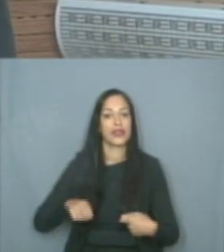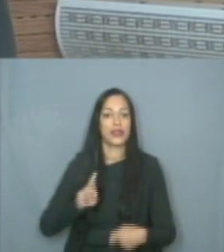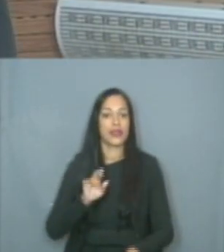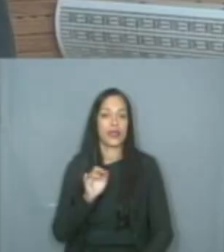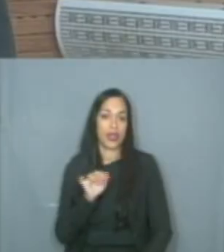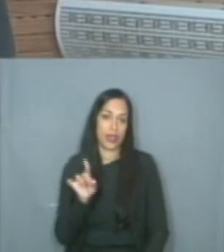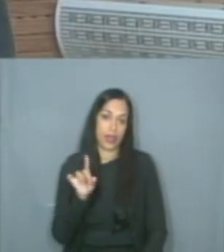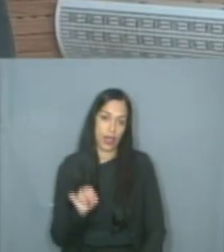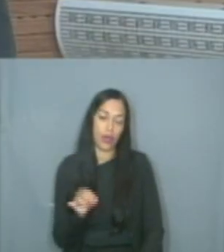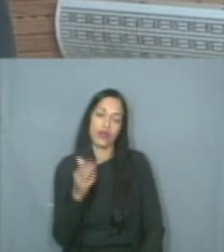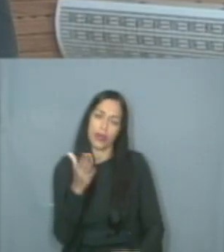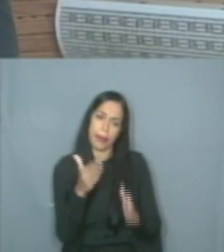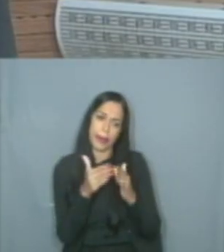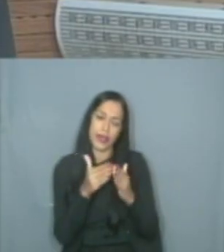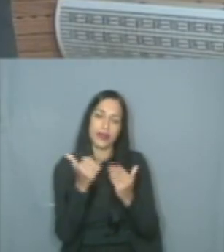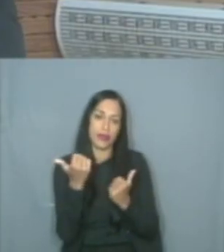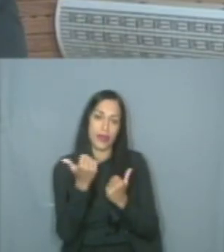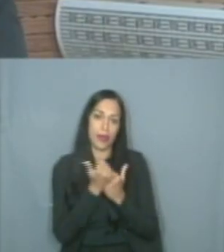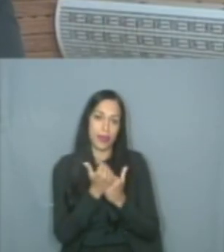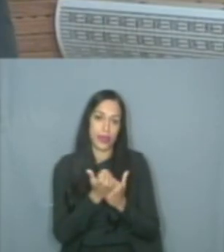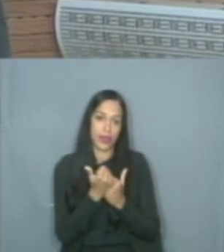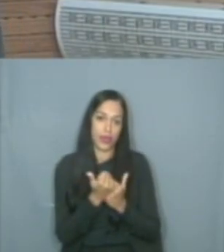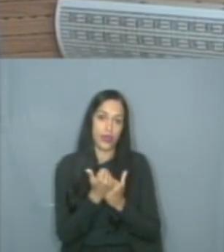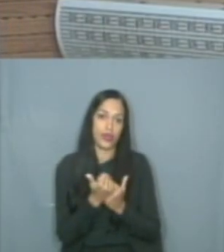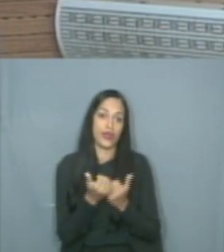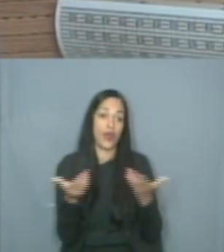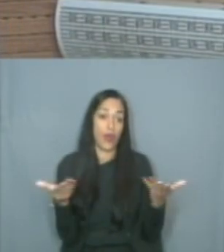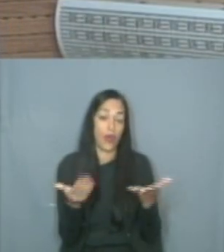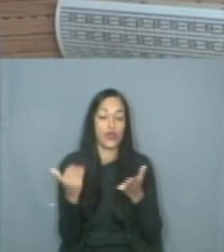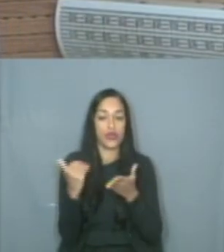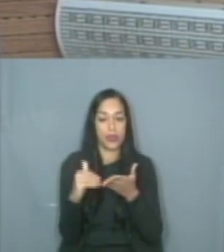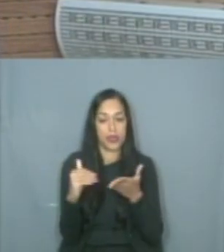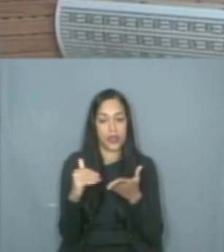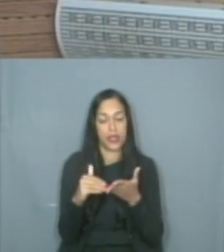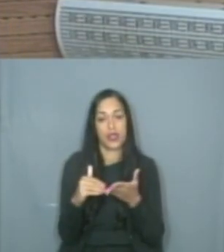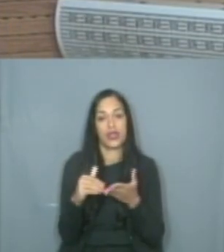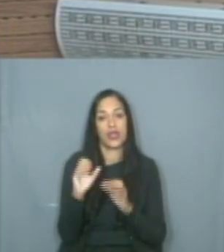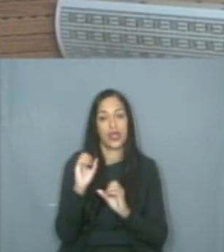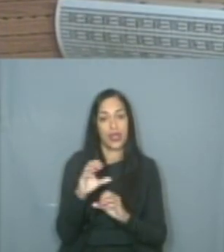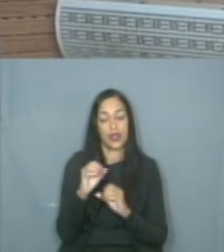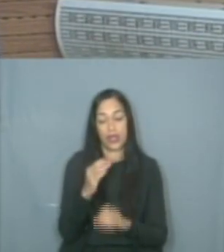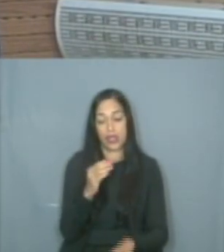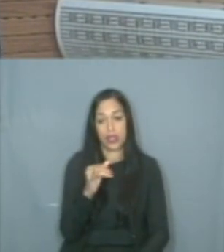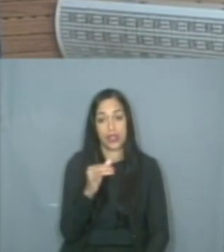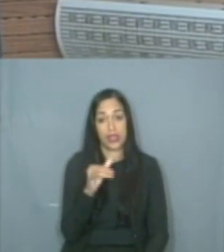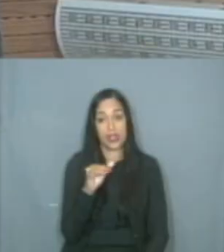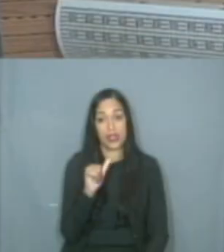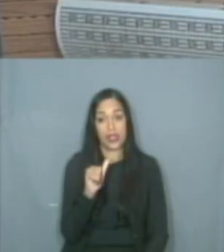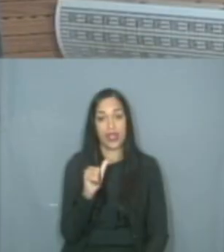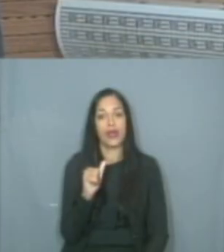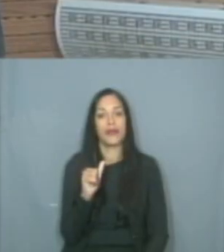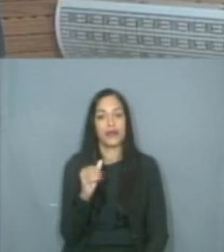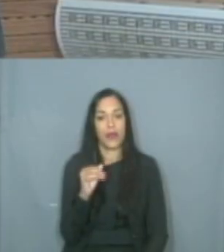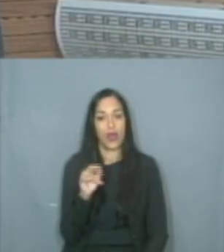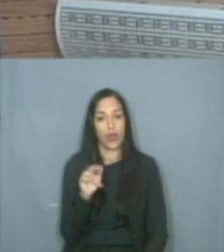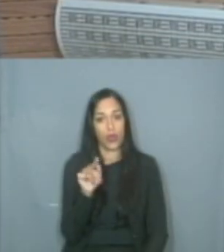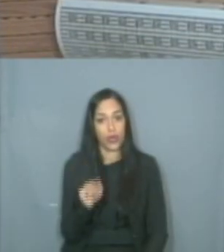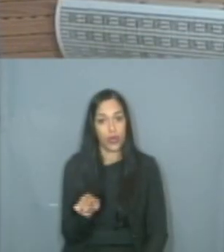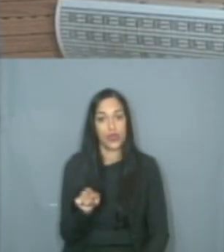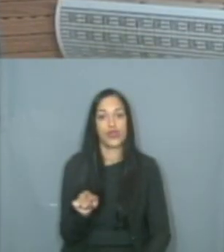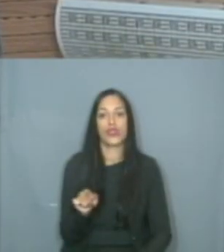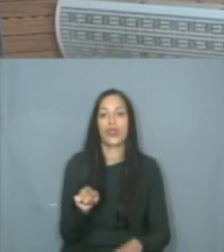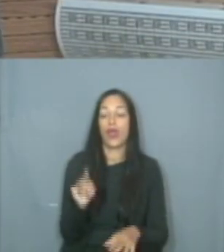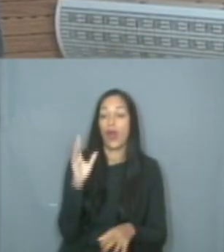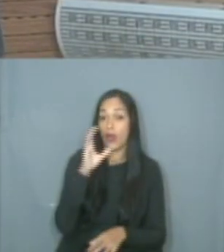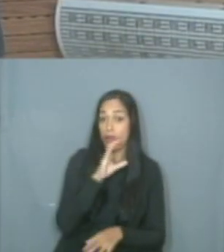ajuda nesse sentido, que a gente está encaminhando aqui hoje para a secretária de Educação, Cecília Cruz, a lotação e o encaminhamento